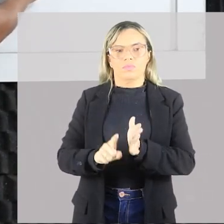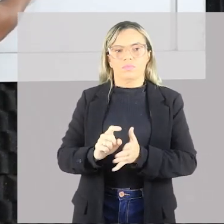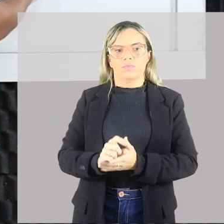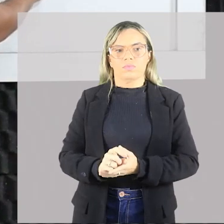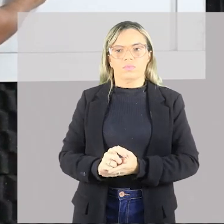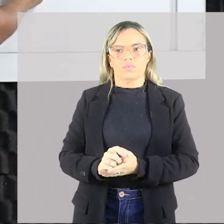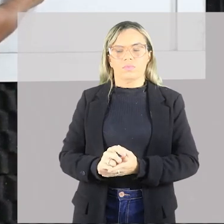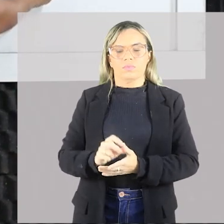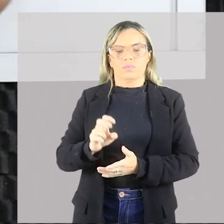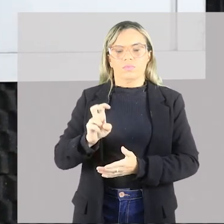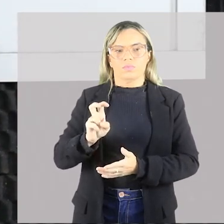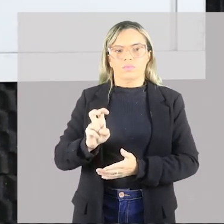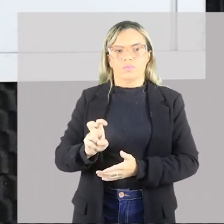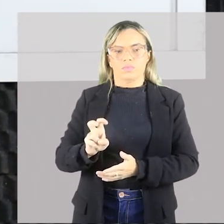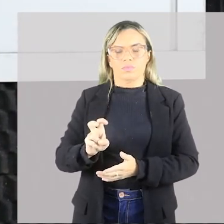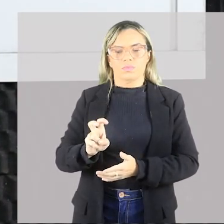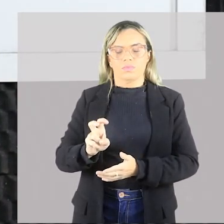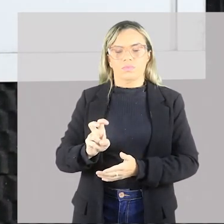512,